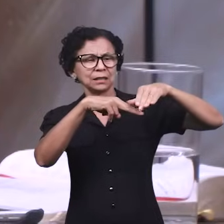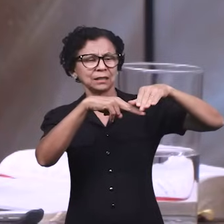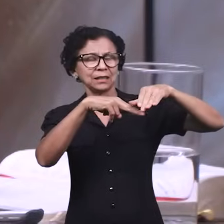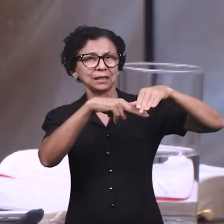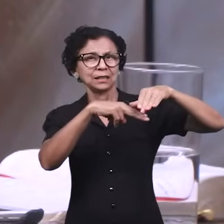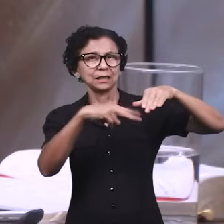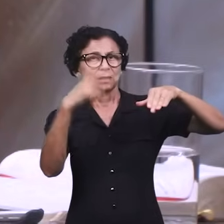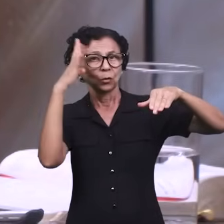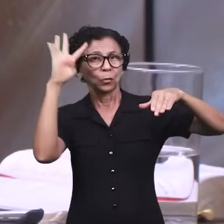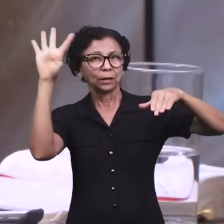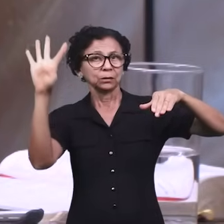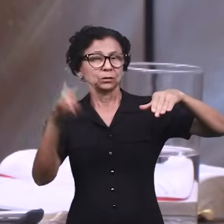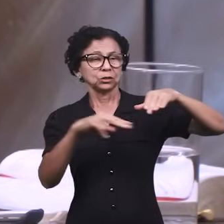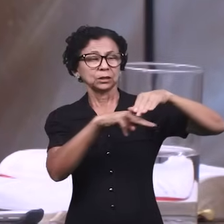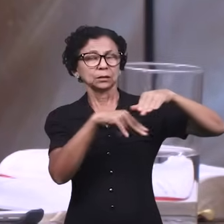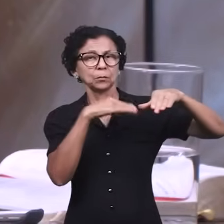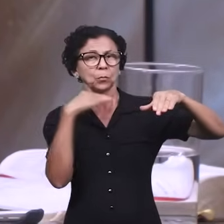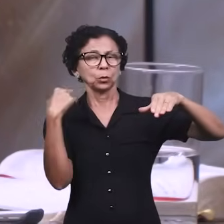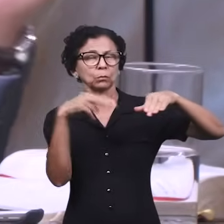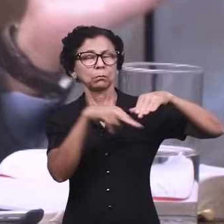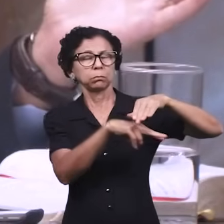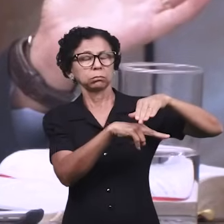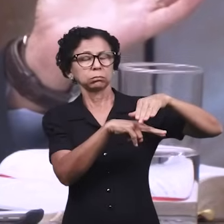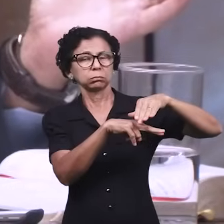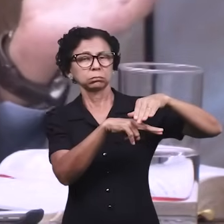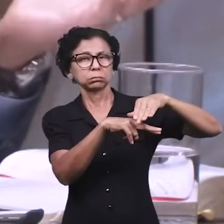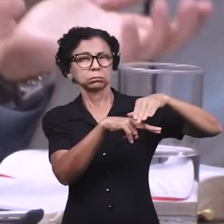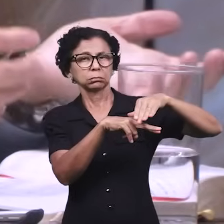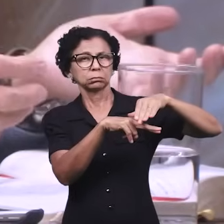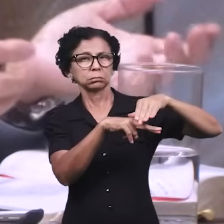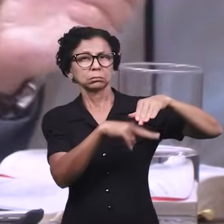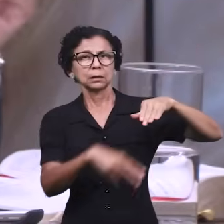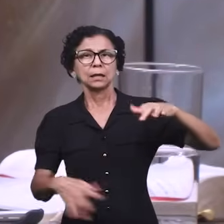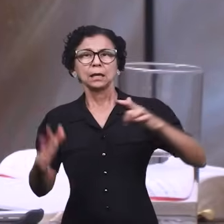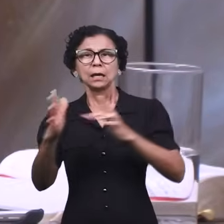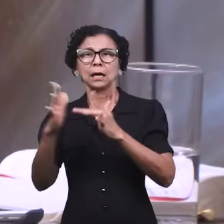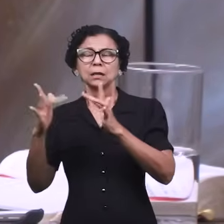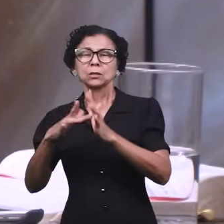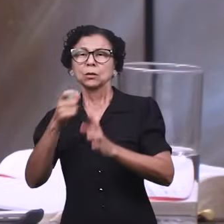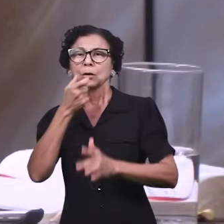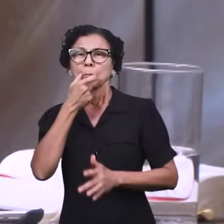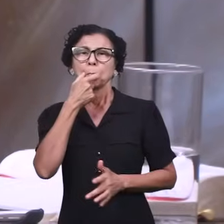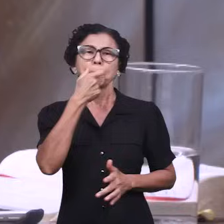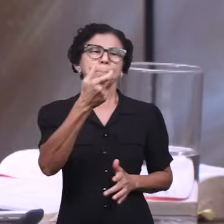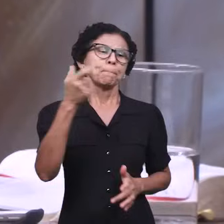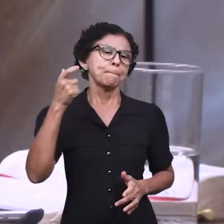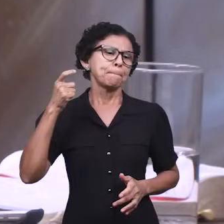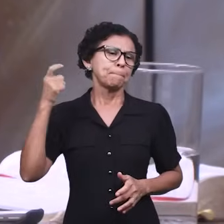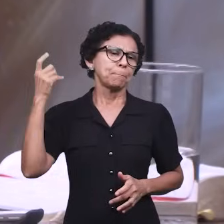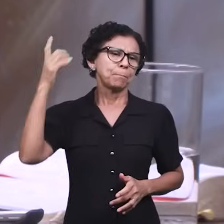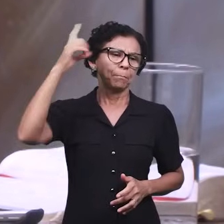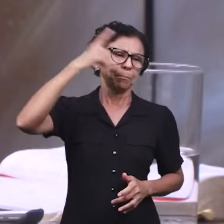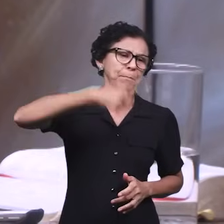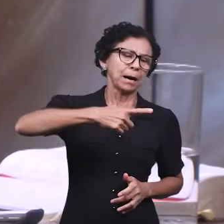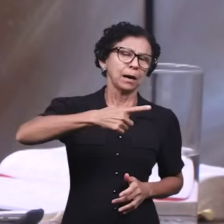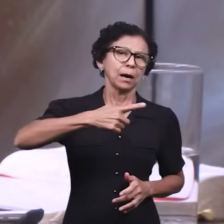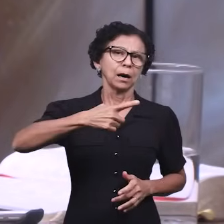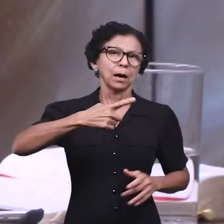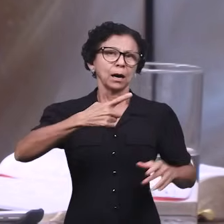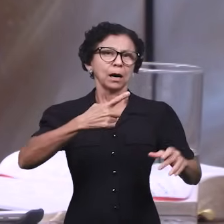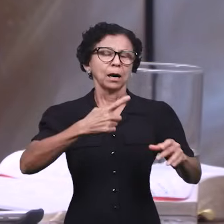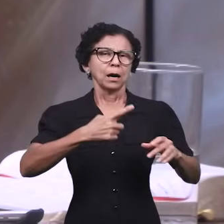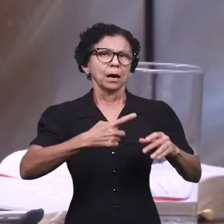ali o Senhor Jesus fazia aquilo retroceder 4 dias antes para trazer Lázaro de volta, não com o corpo